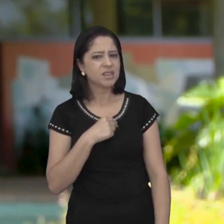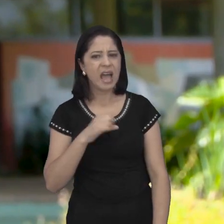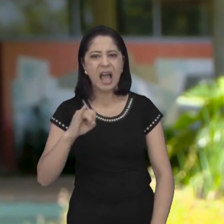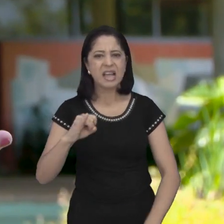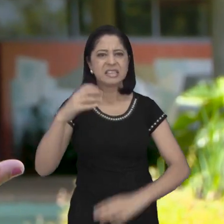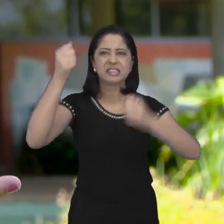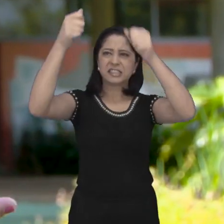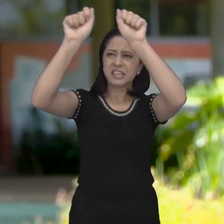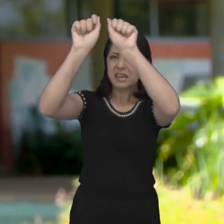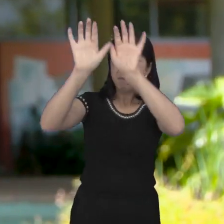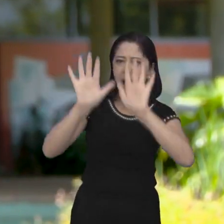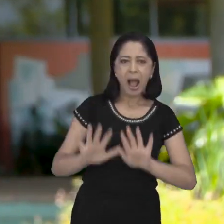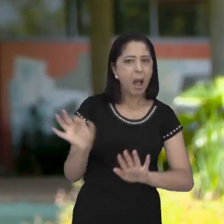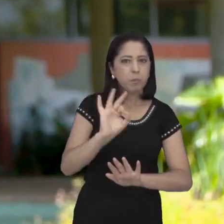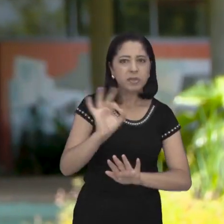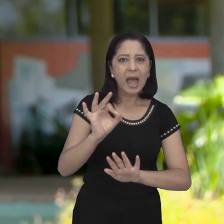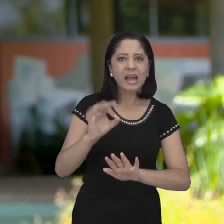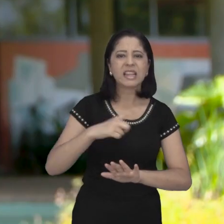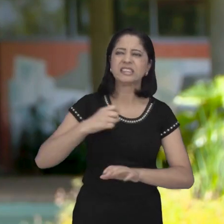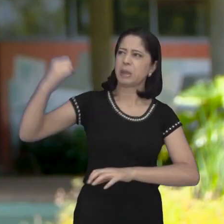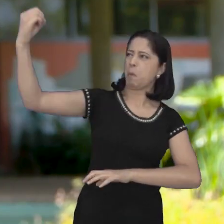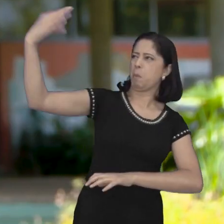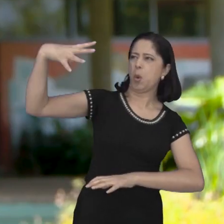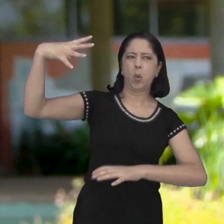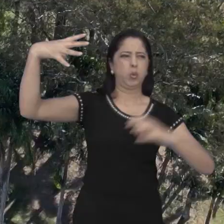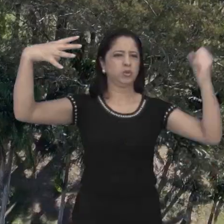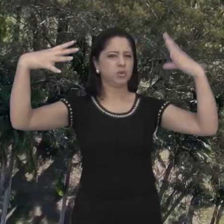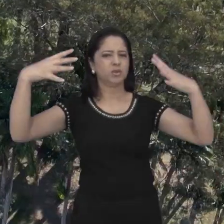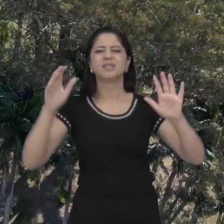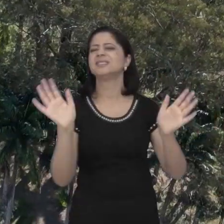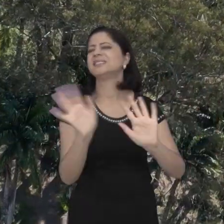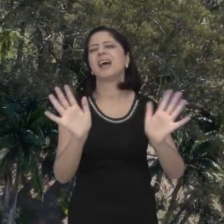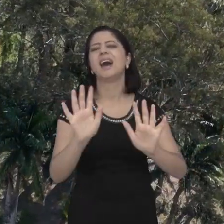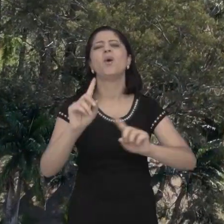Meu irmão morou na ilha e depois, em